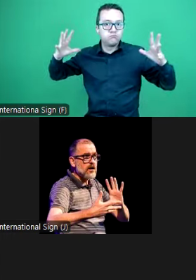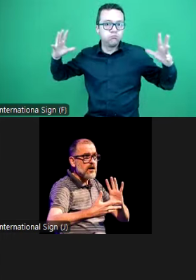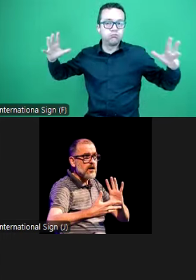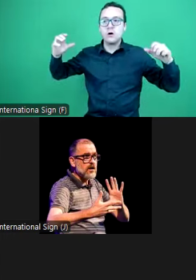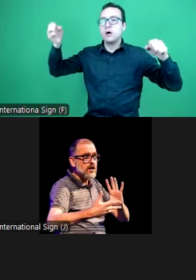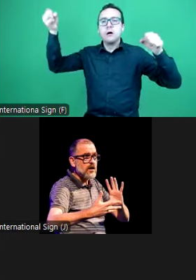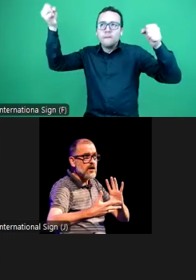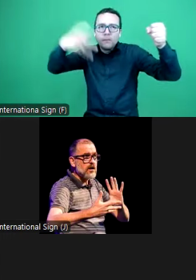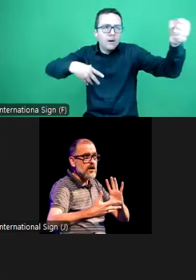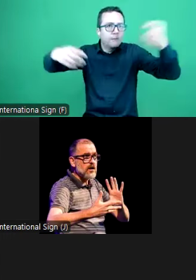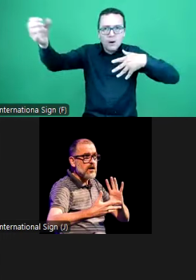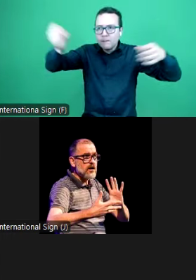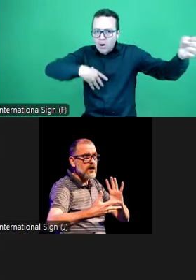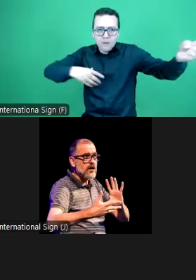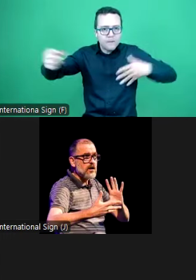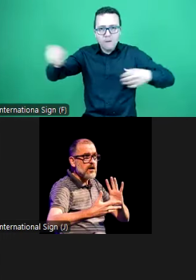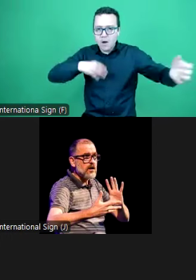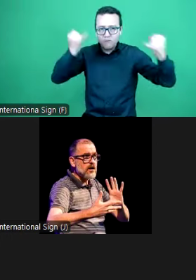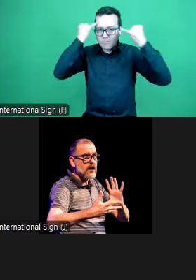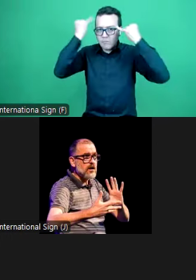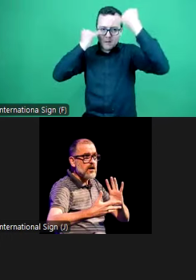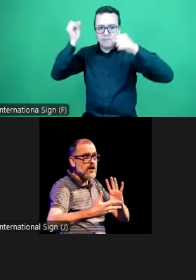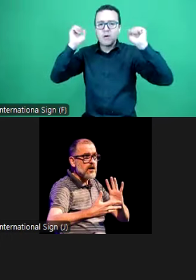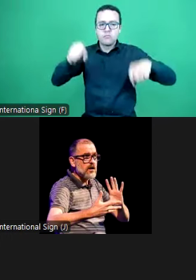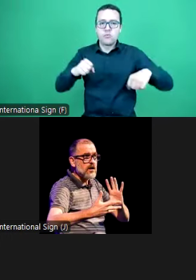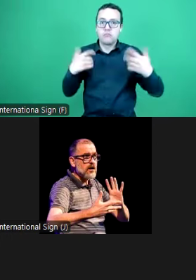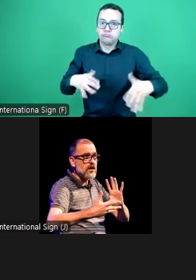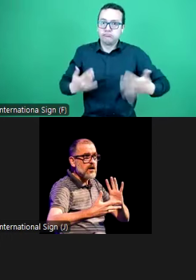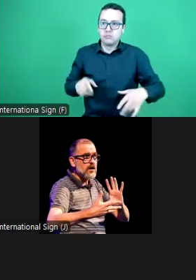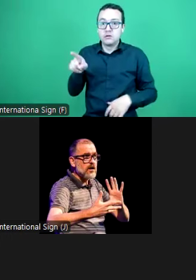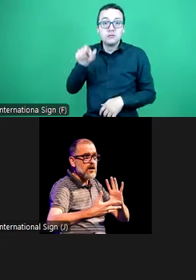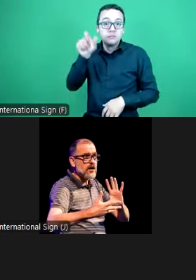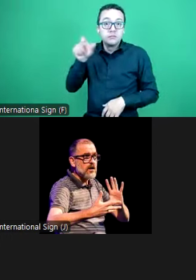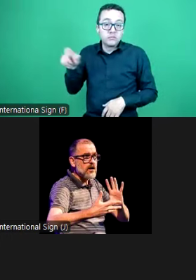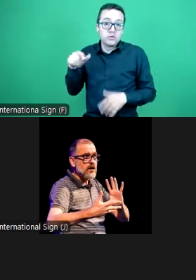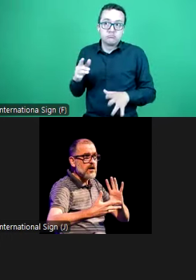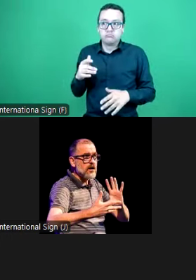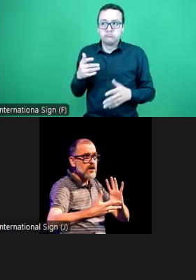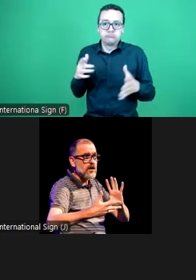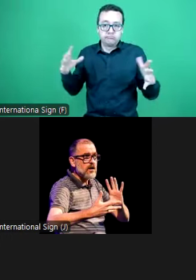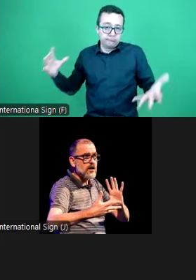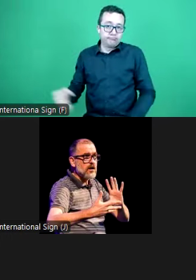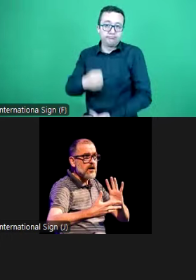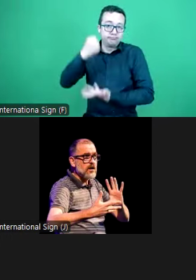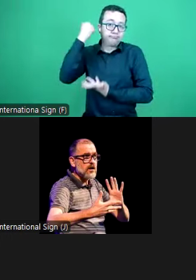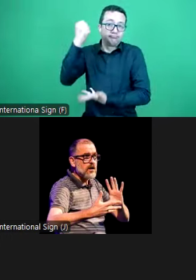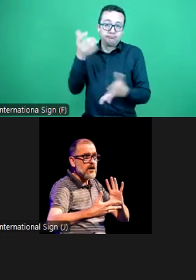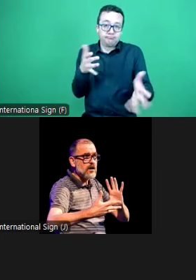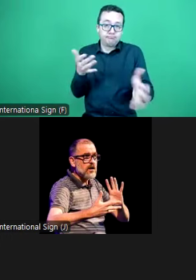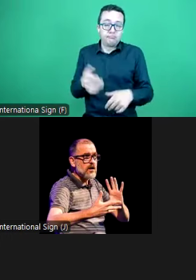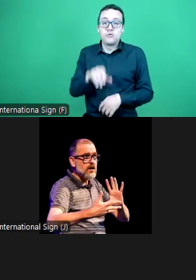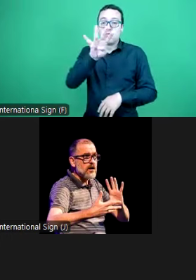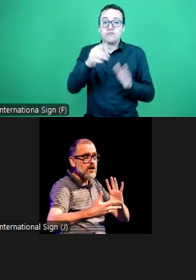ano, induzindo um modelo de atendimento que ele se distancia de um modelo fragmentado com foco